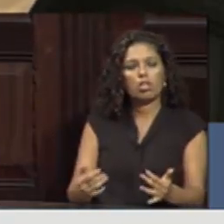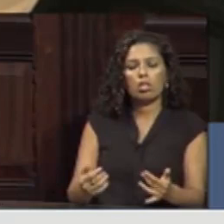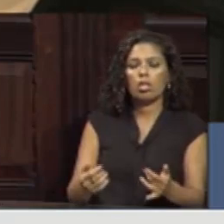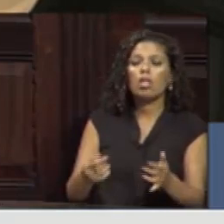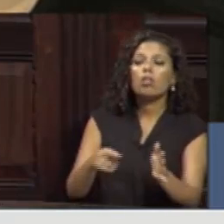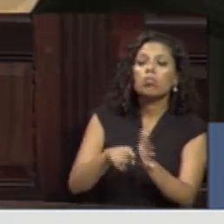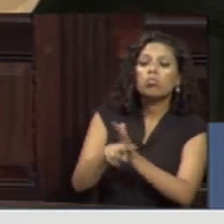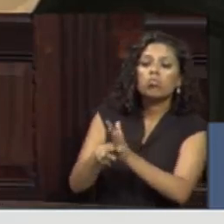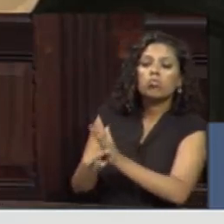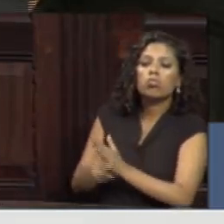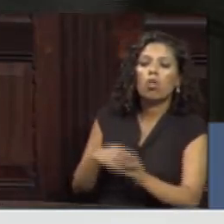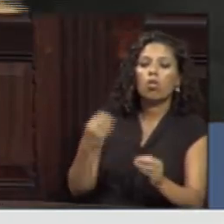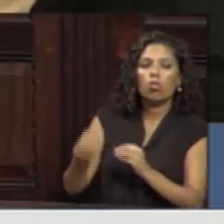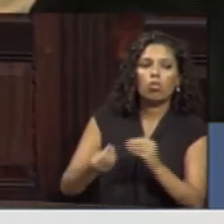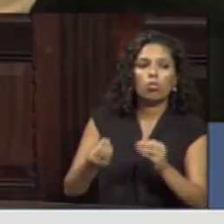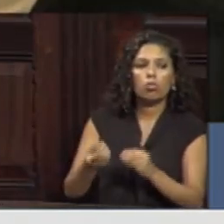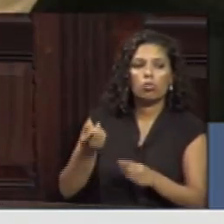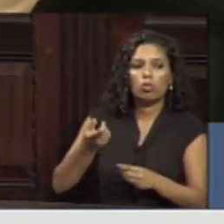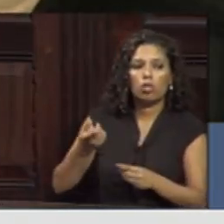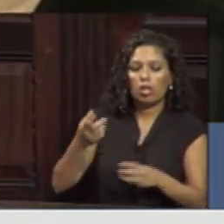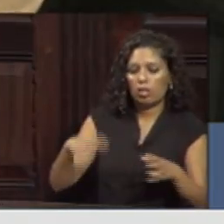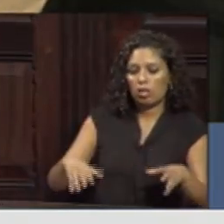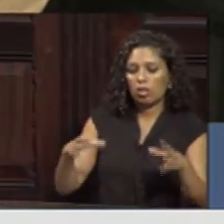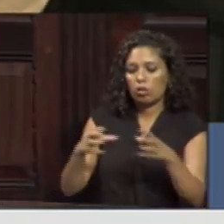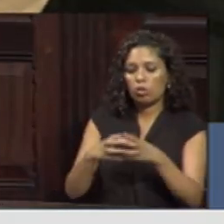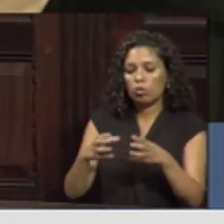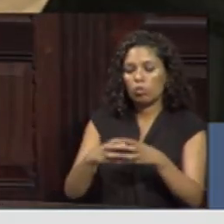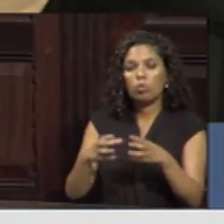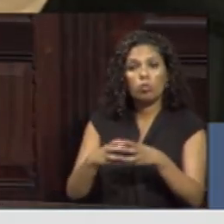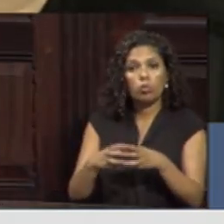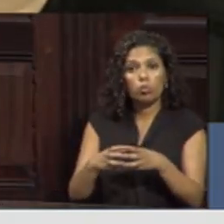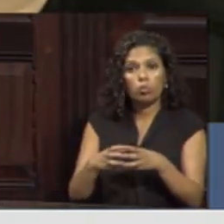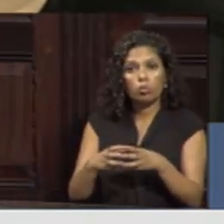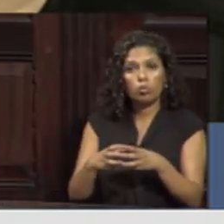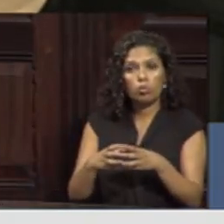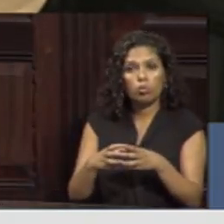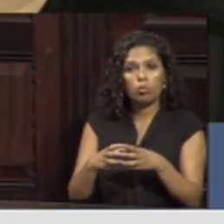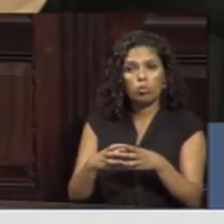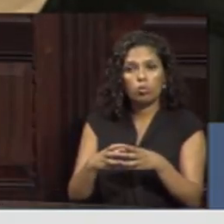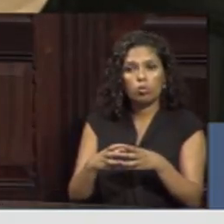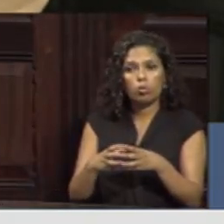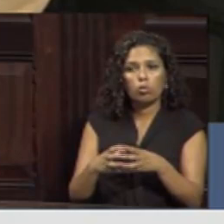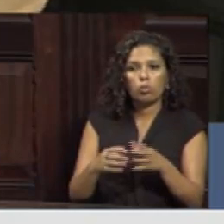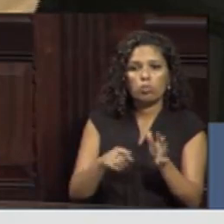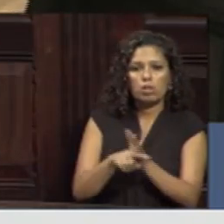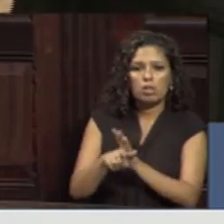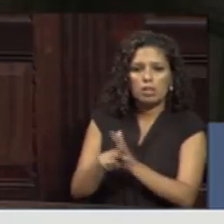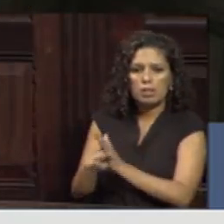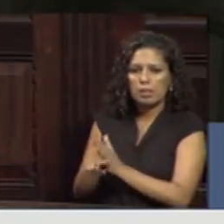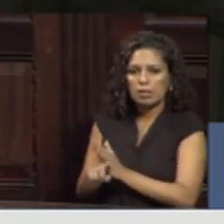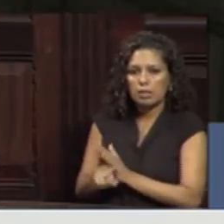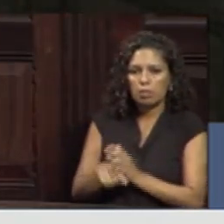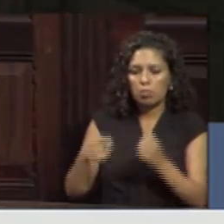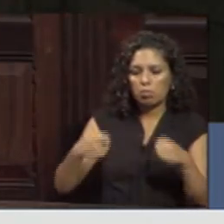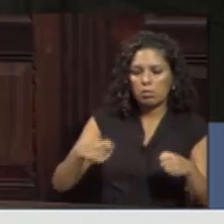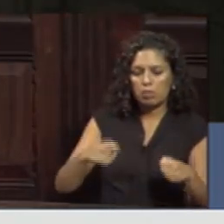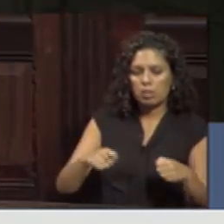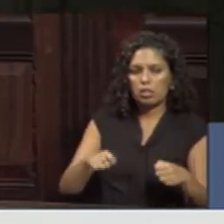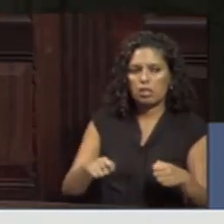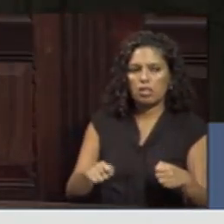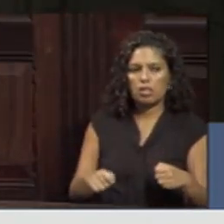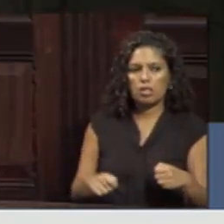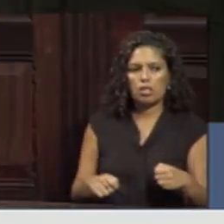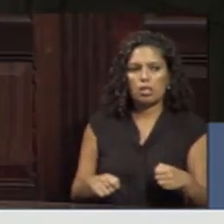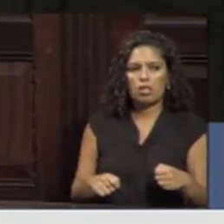investigação. Acho que a nossa Comissão de Segurança, comandada pela nossa deputada e delegada Marta Rocha, deve sim manter